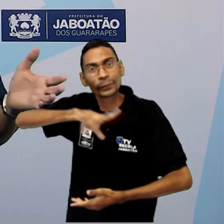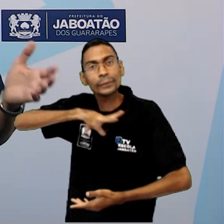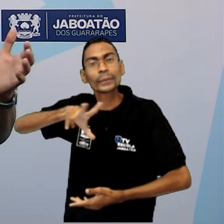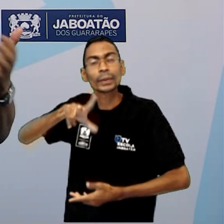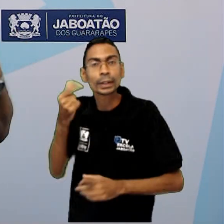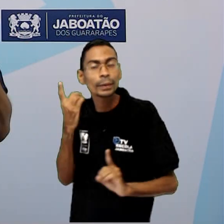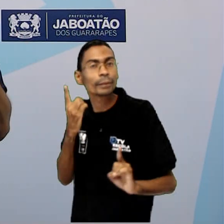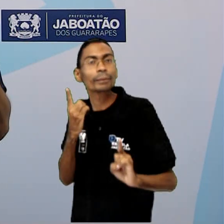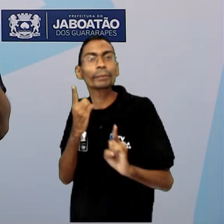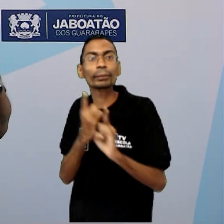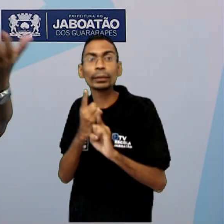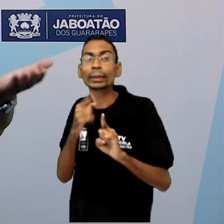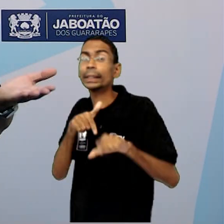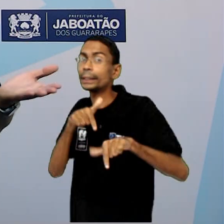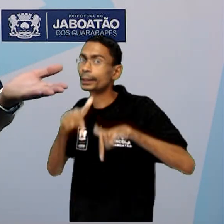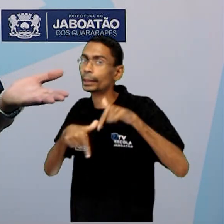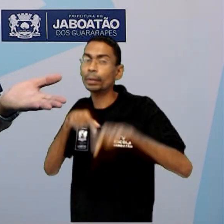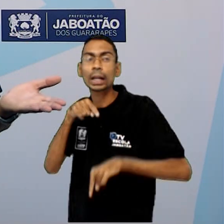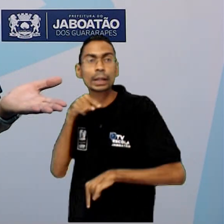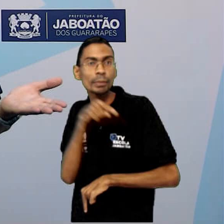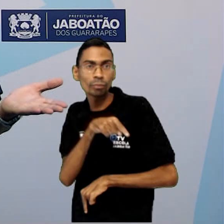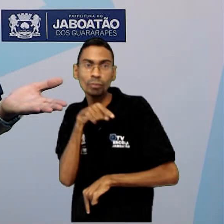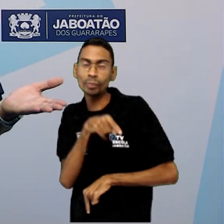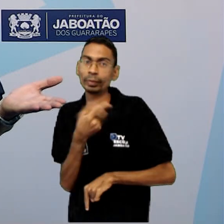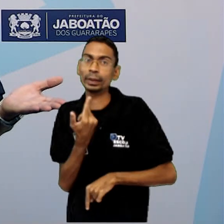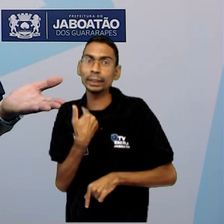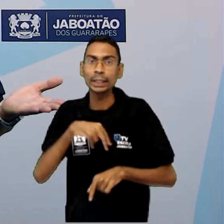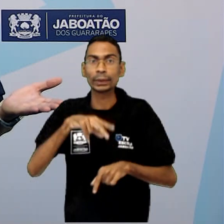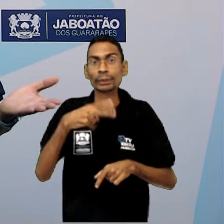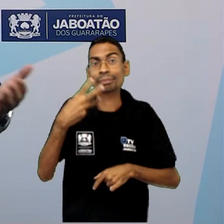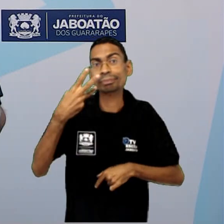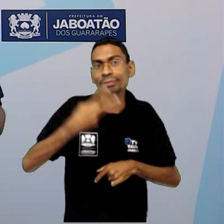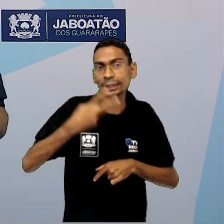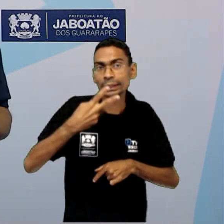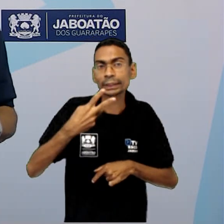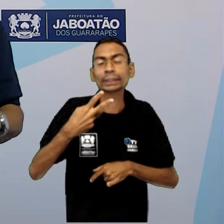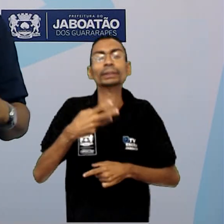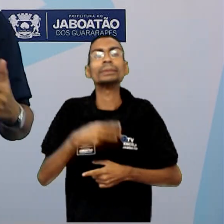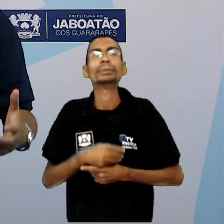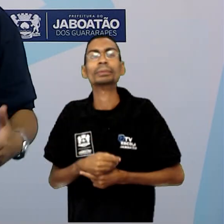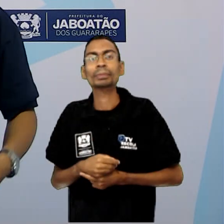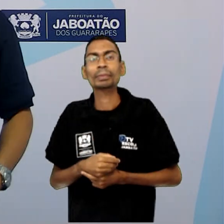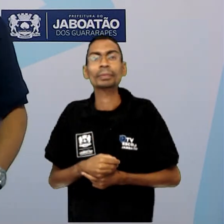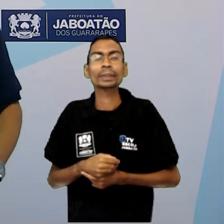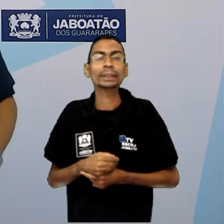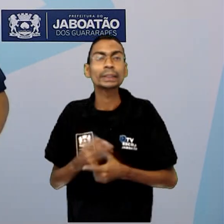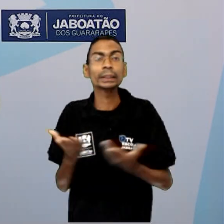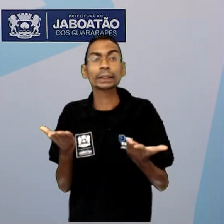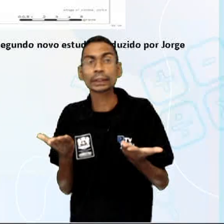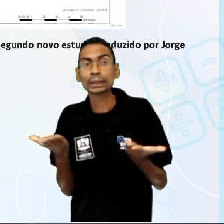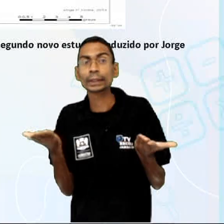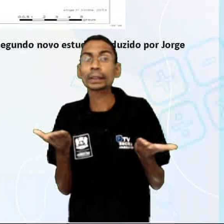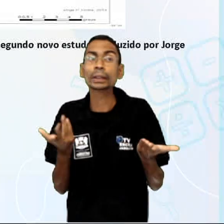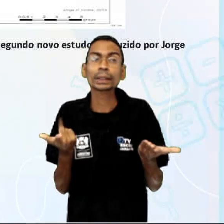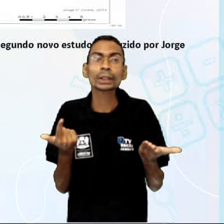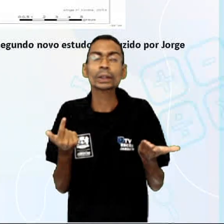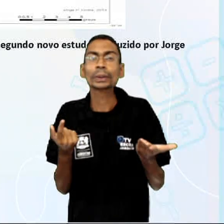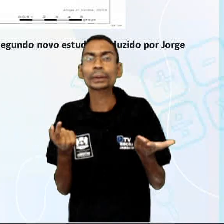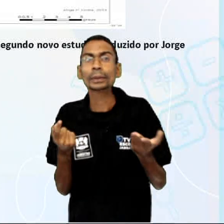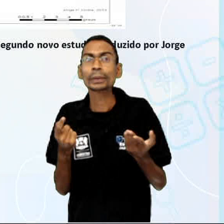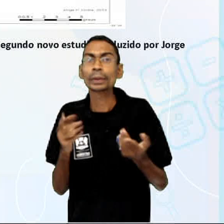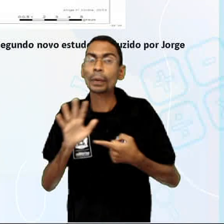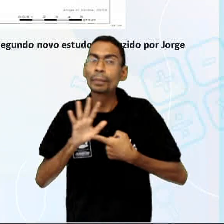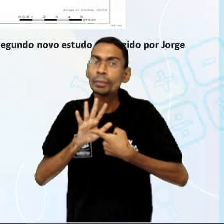outros trabalharem para ela. É o que chama de terceirização. Tá? Aí eu trago para vocês um